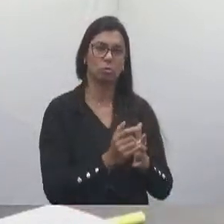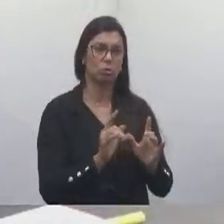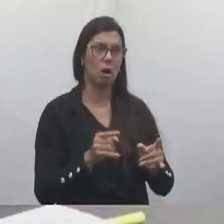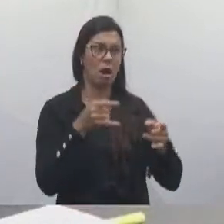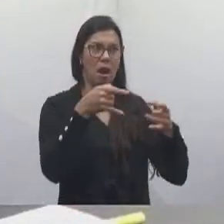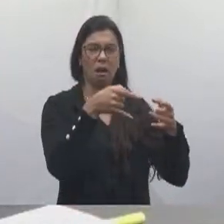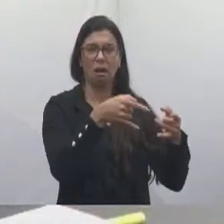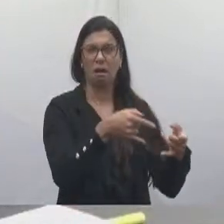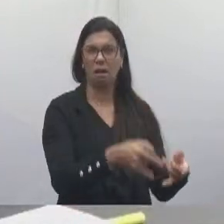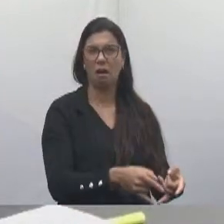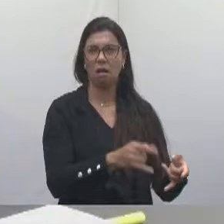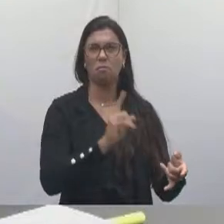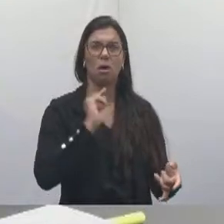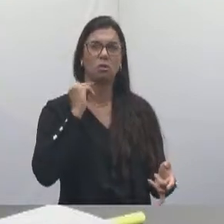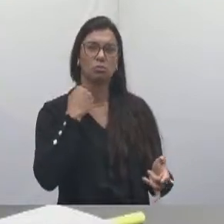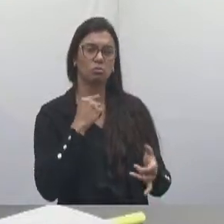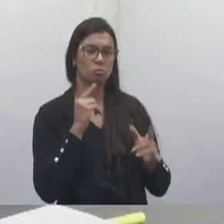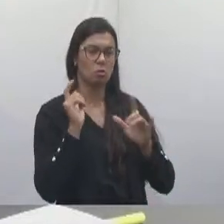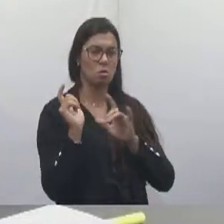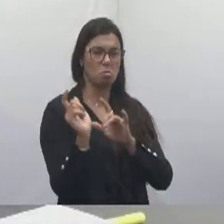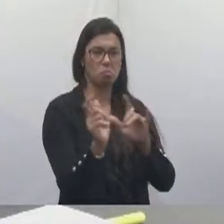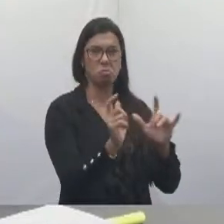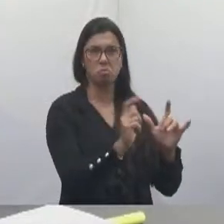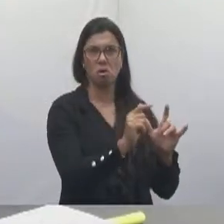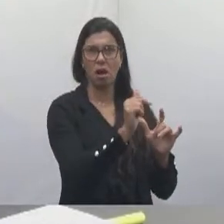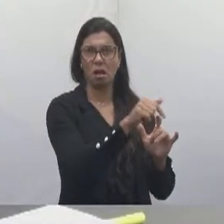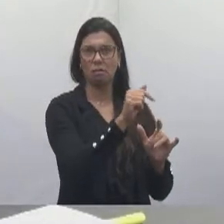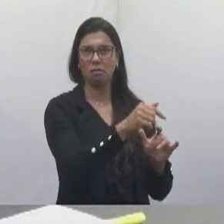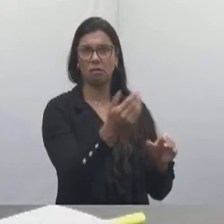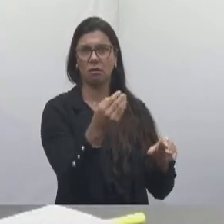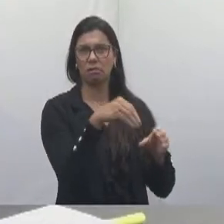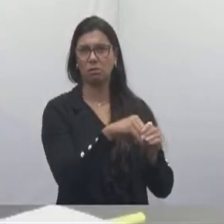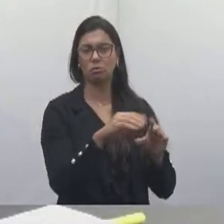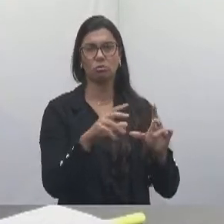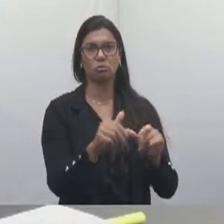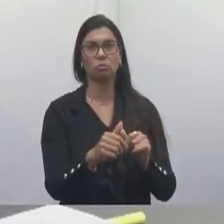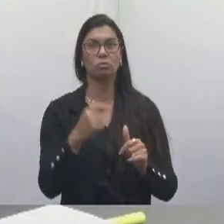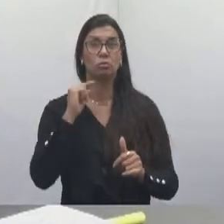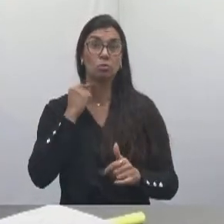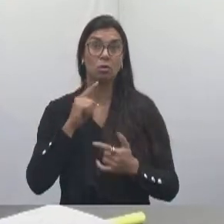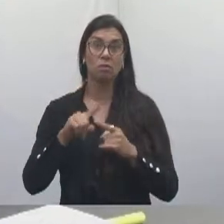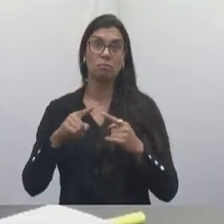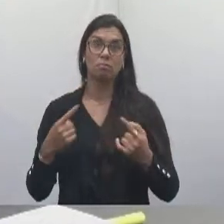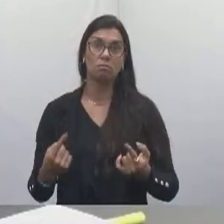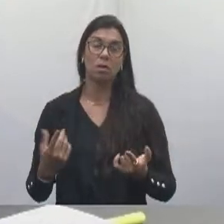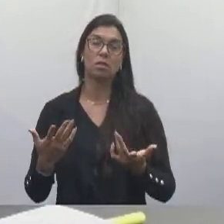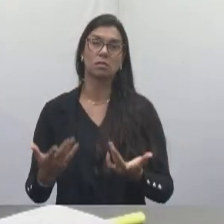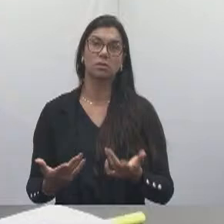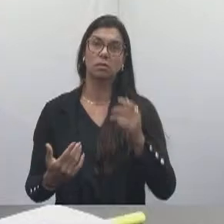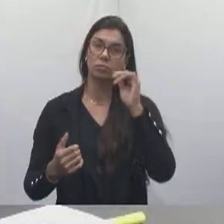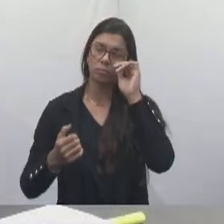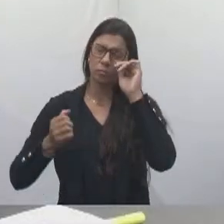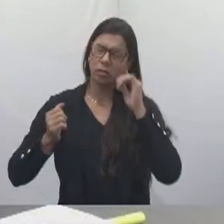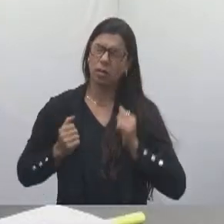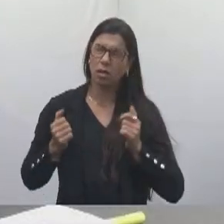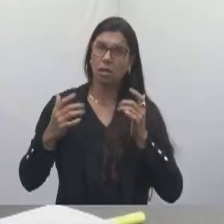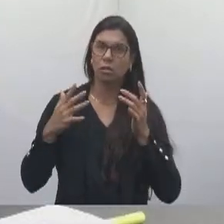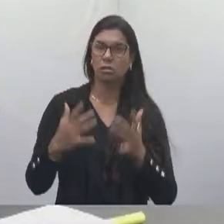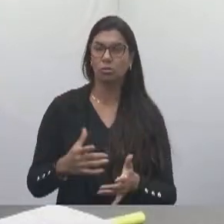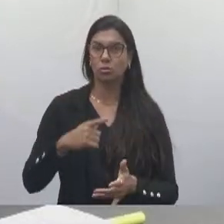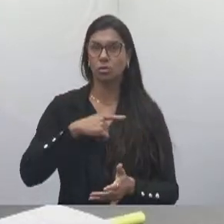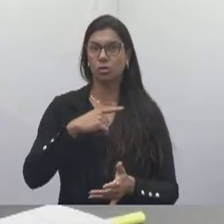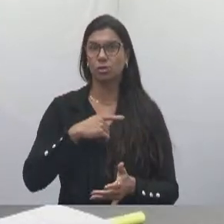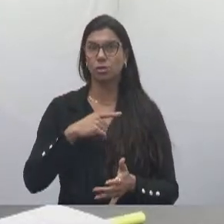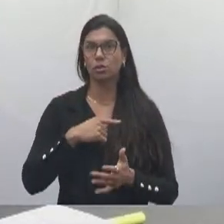Aberta com atendimento ali de internação. E aí foi feitas as atitudes que hoje a gente sabe, tem o